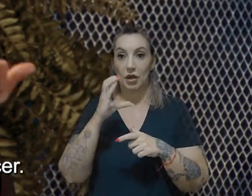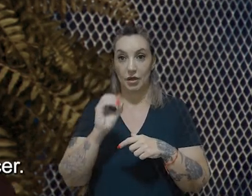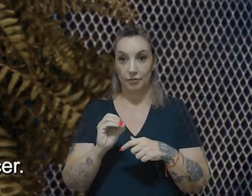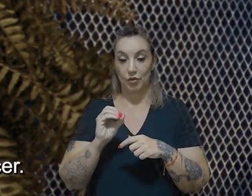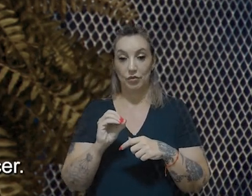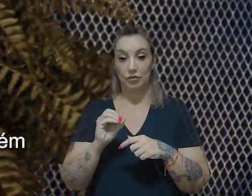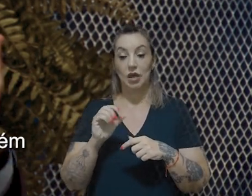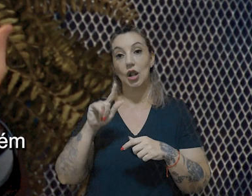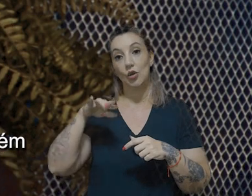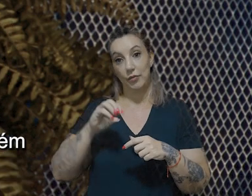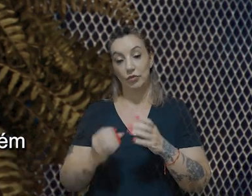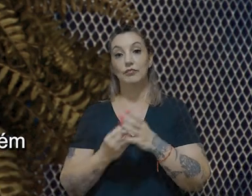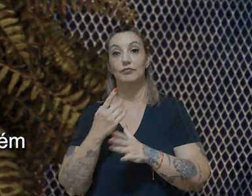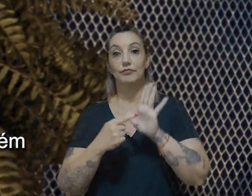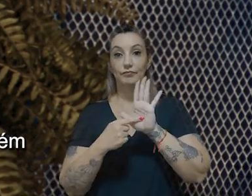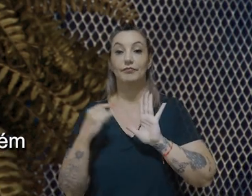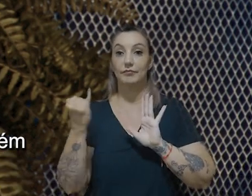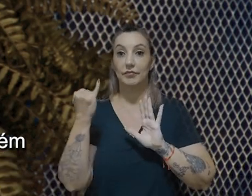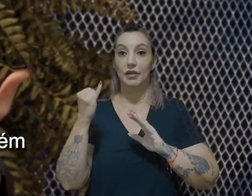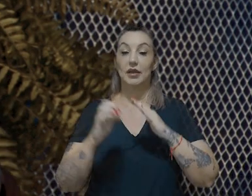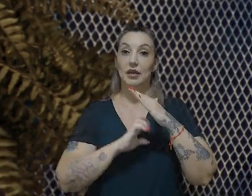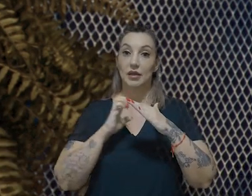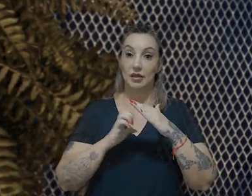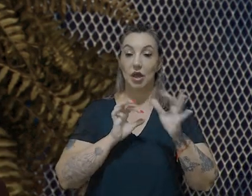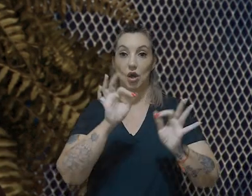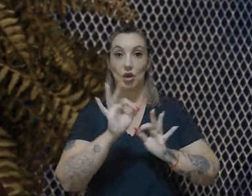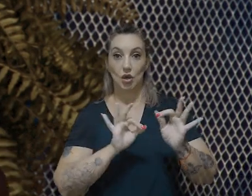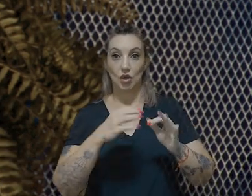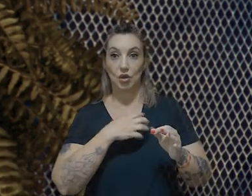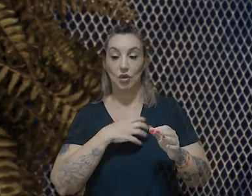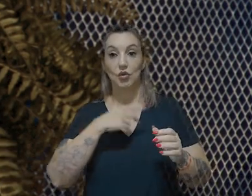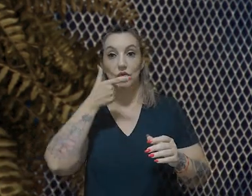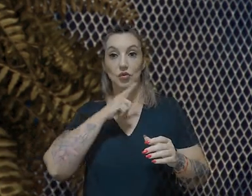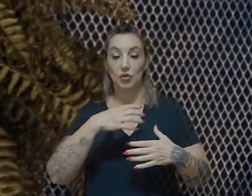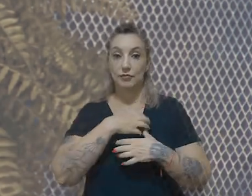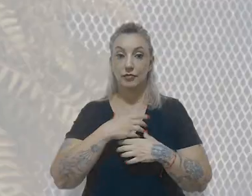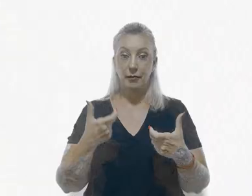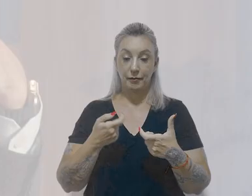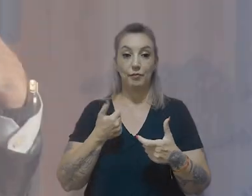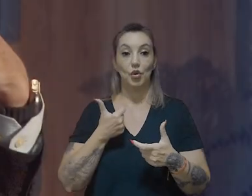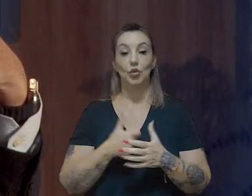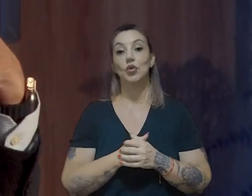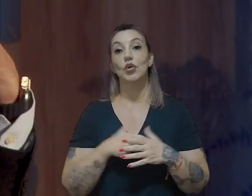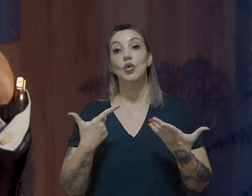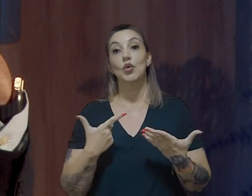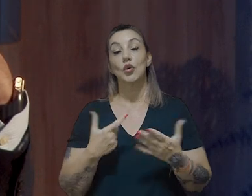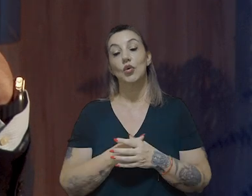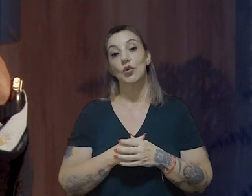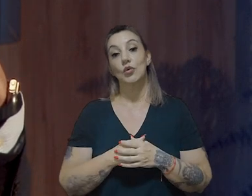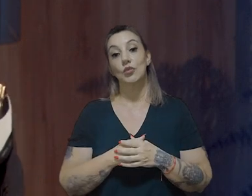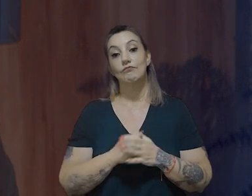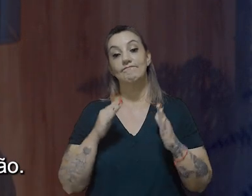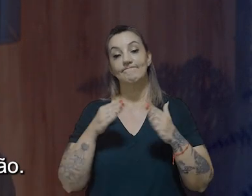o alumínio naturalmente vai aparecer então por isso a importância também dessa indústria se organizar de uma maneira que consiga ter um impacto menor Qual que é o grande ponto